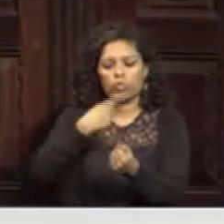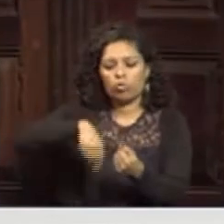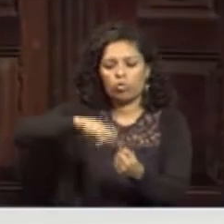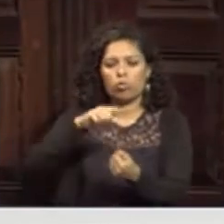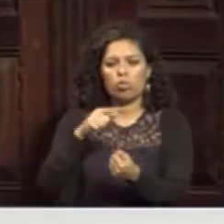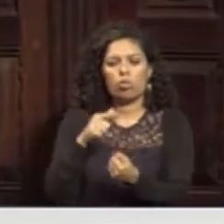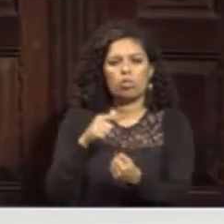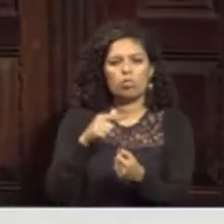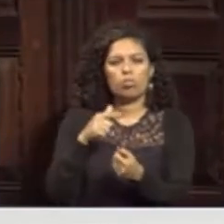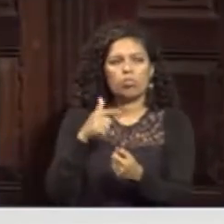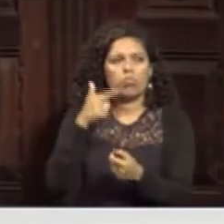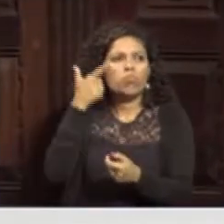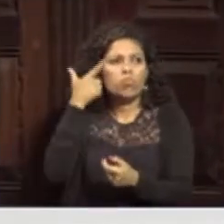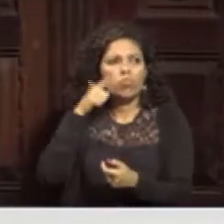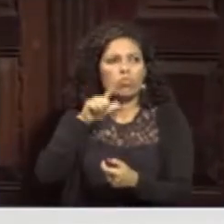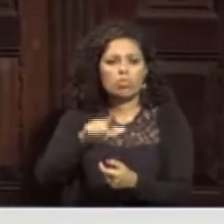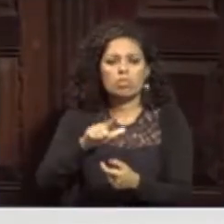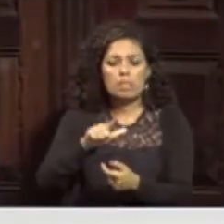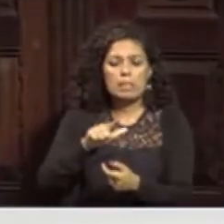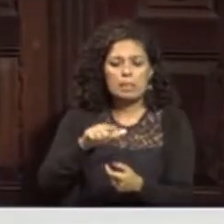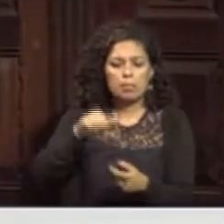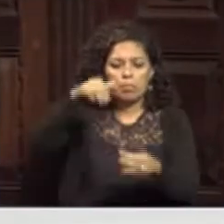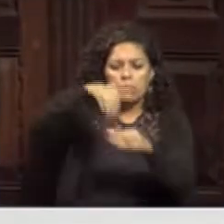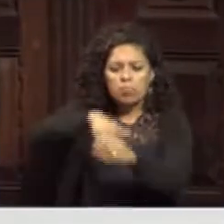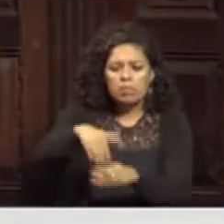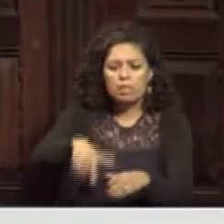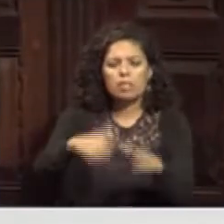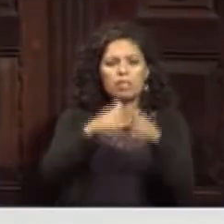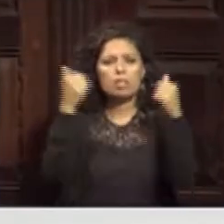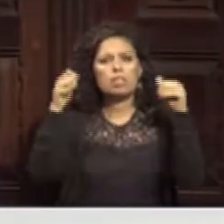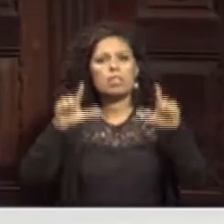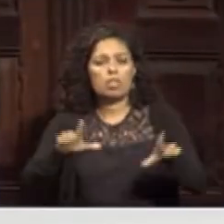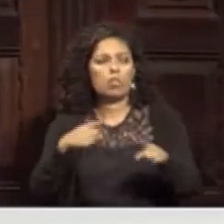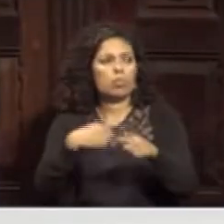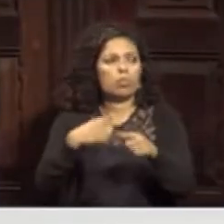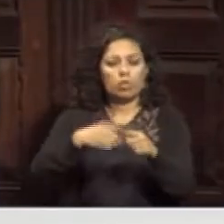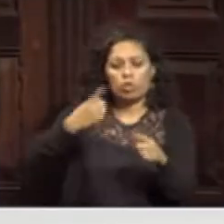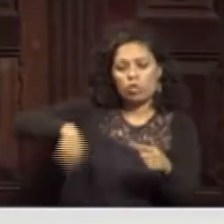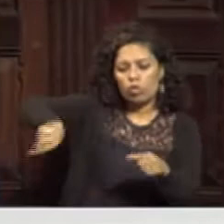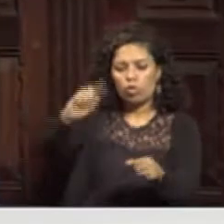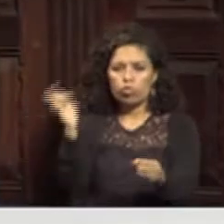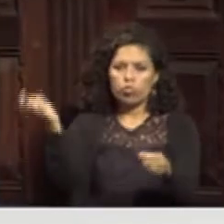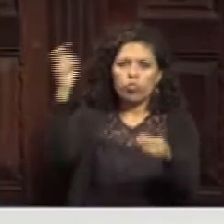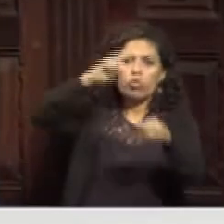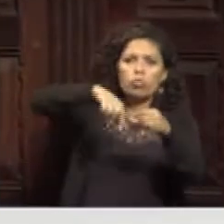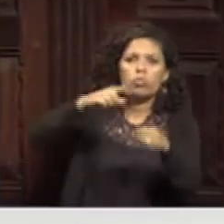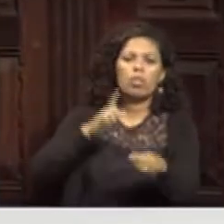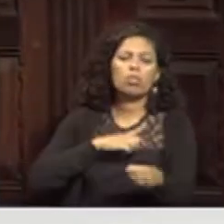logo resolvida no plenário, para que possamos voltar a ter